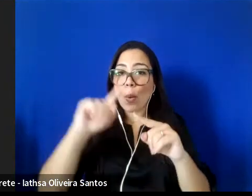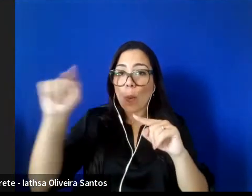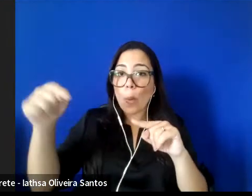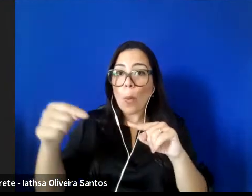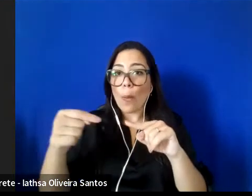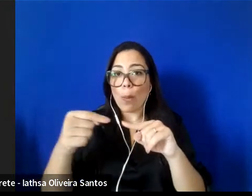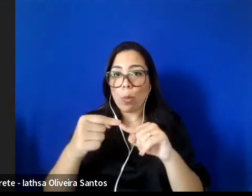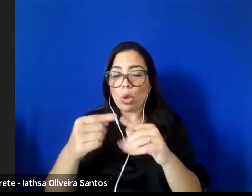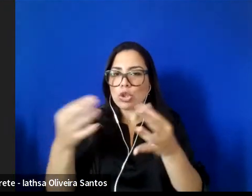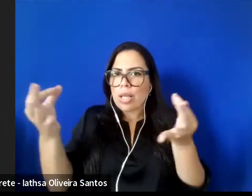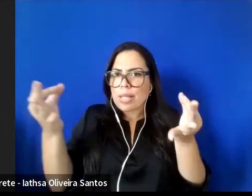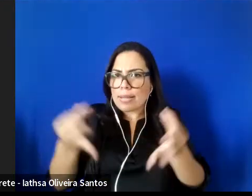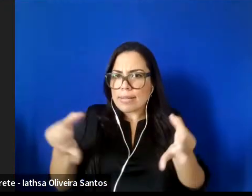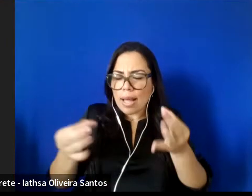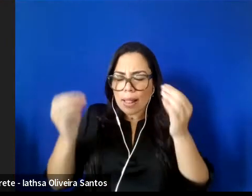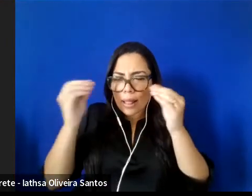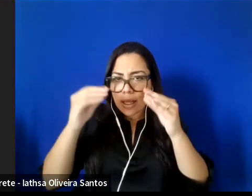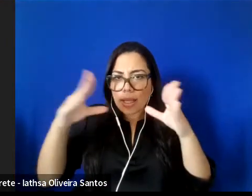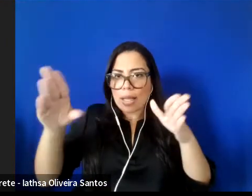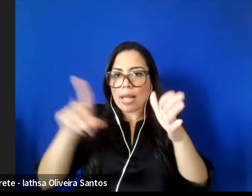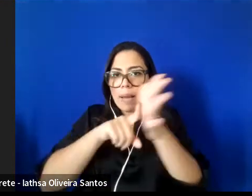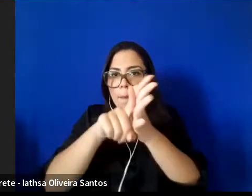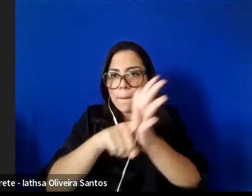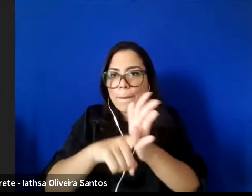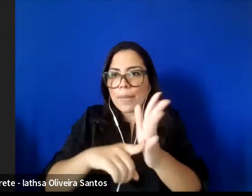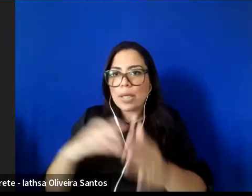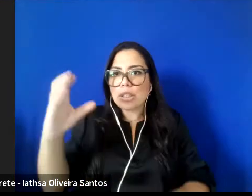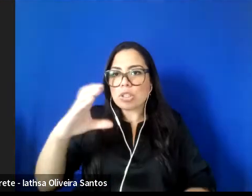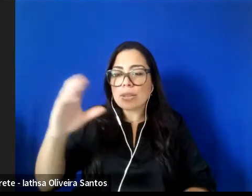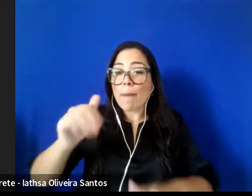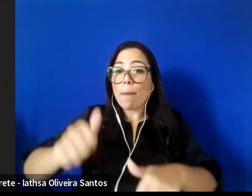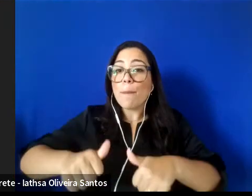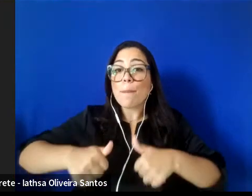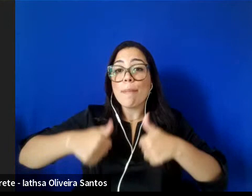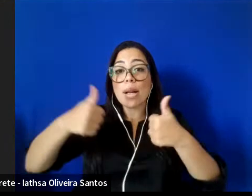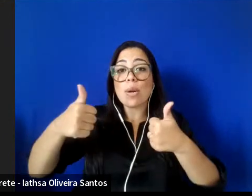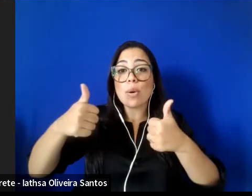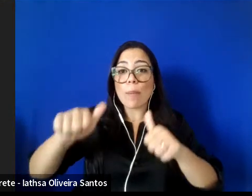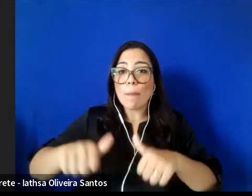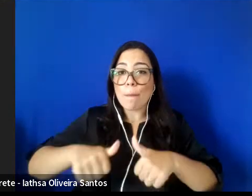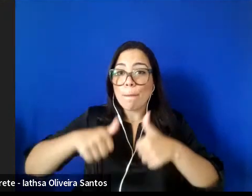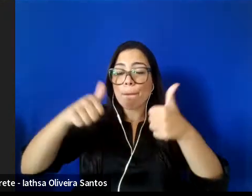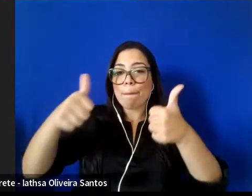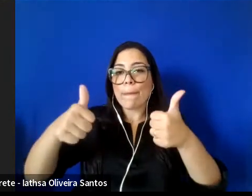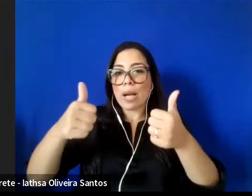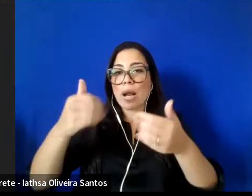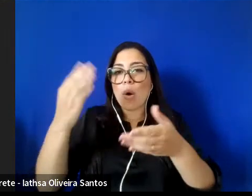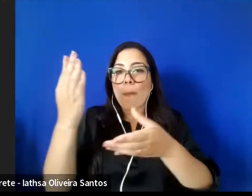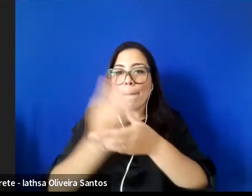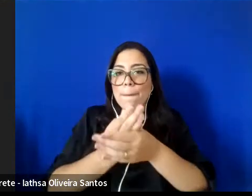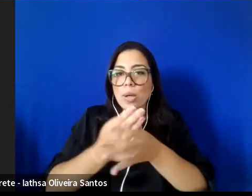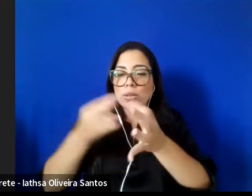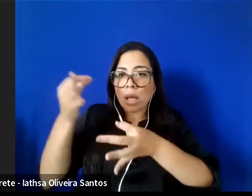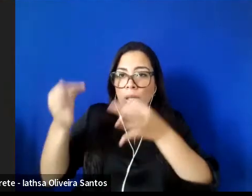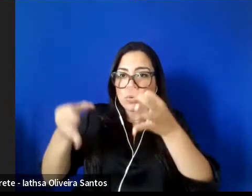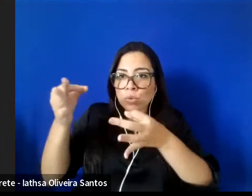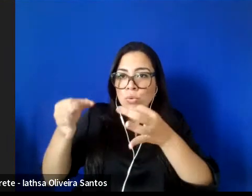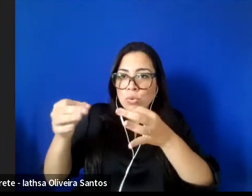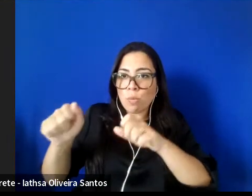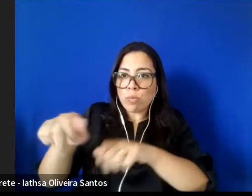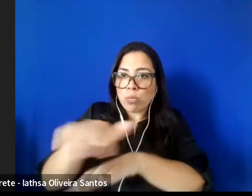concreta pesquisa científica para melhorar o processo de jurisdição, o processo